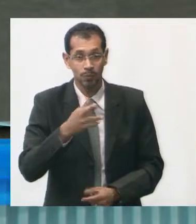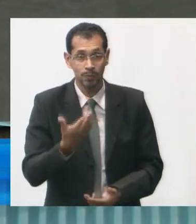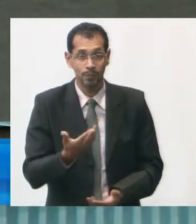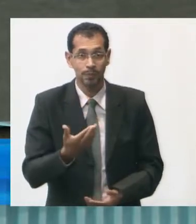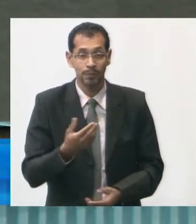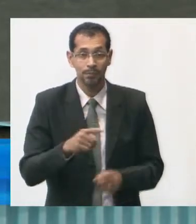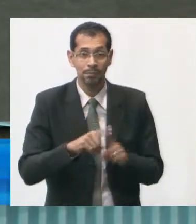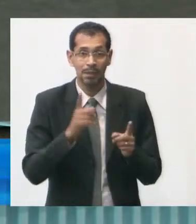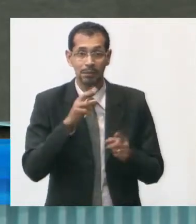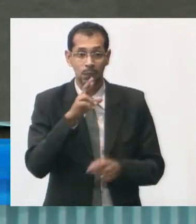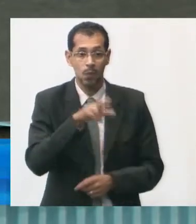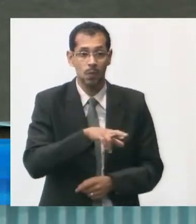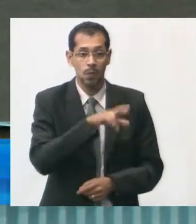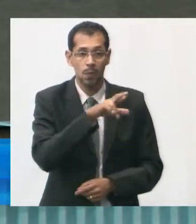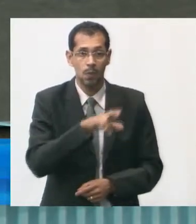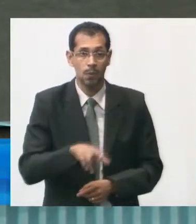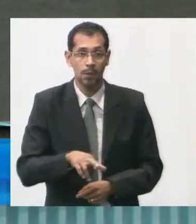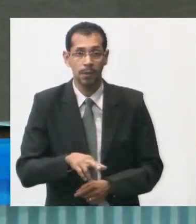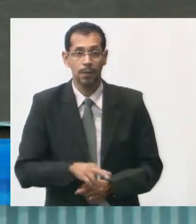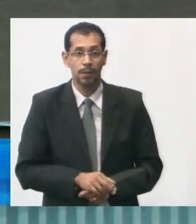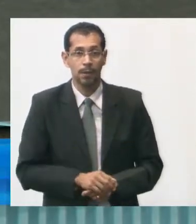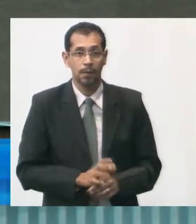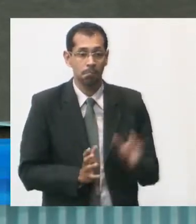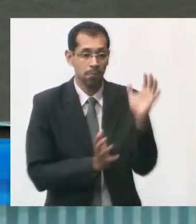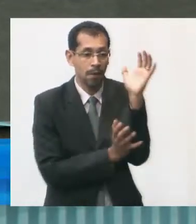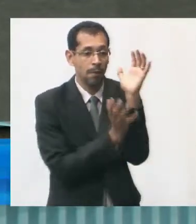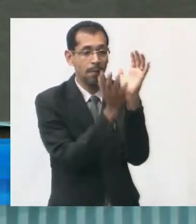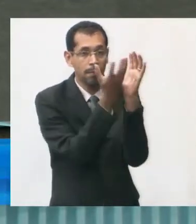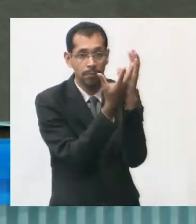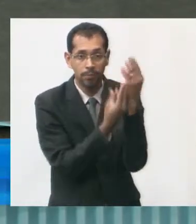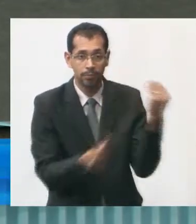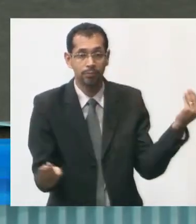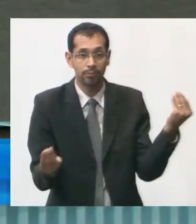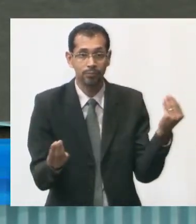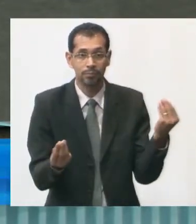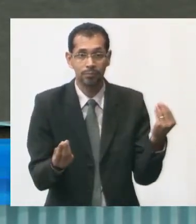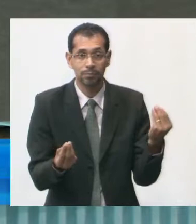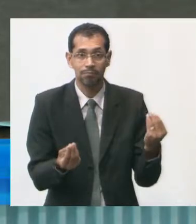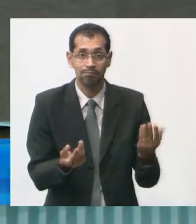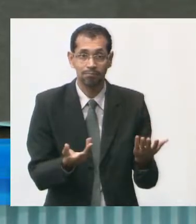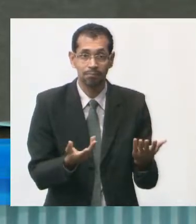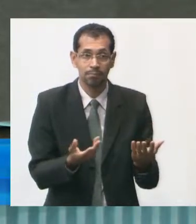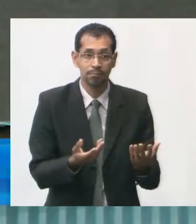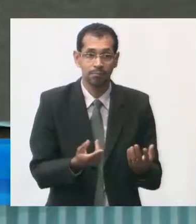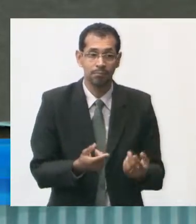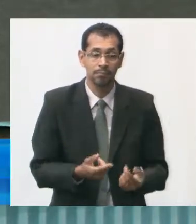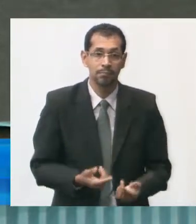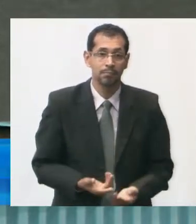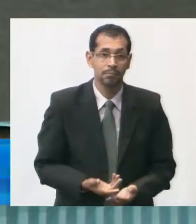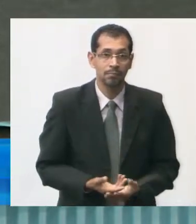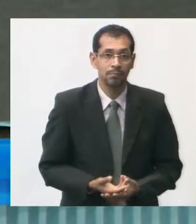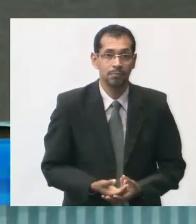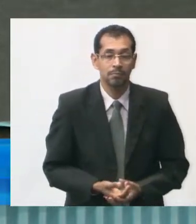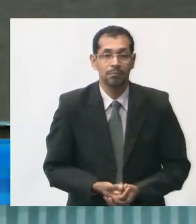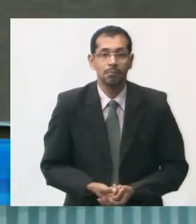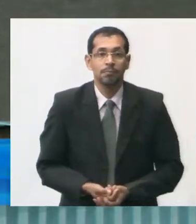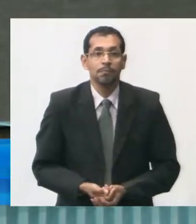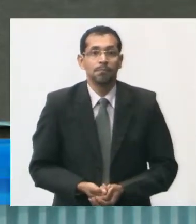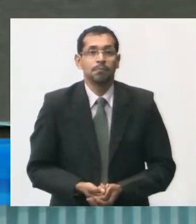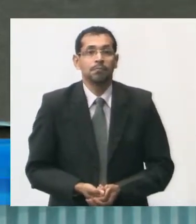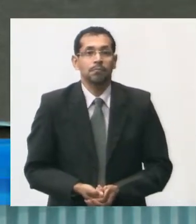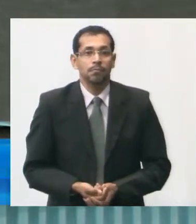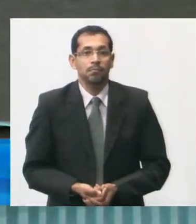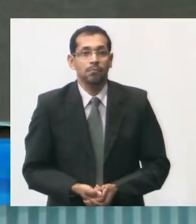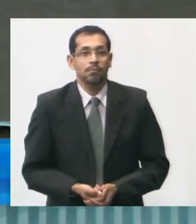quando foi feita a desburocratização. Foi revogado. Então, agradeço por não ter ressaltado. Mas é